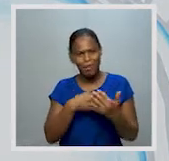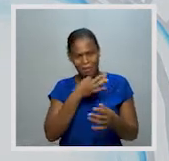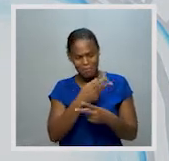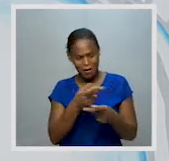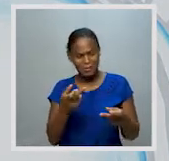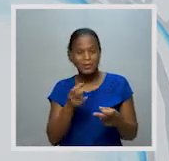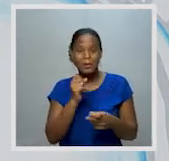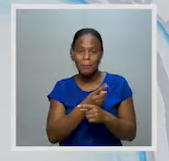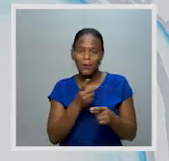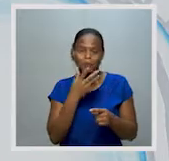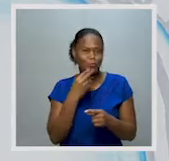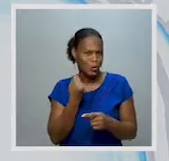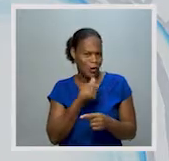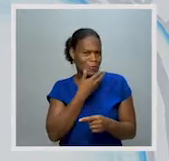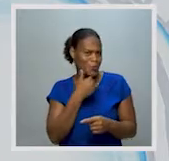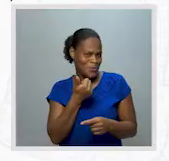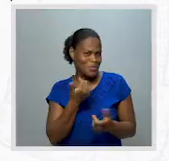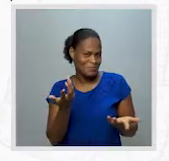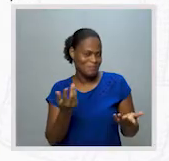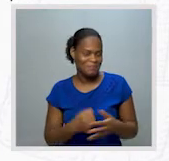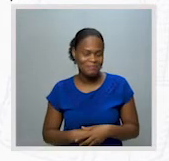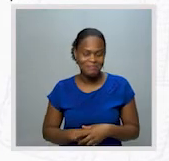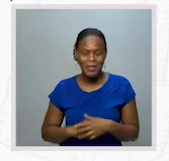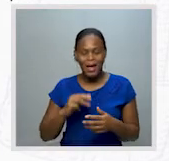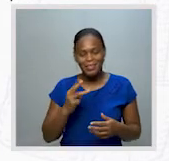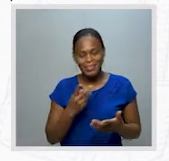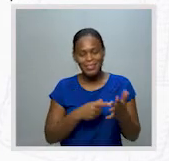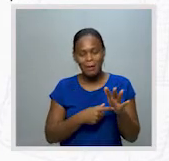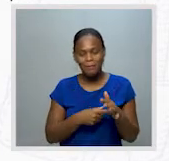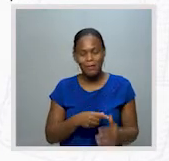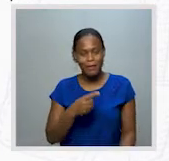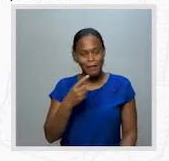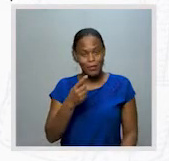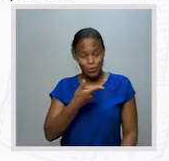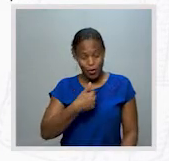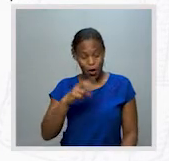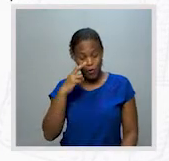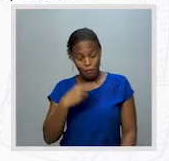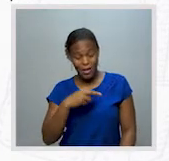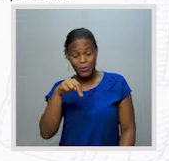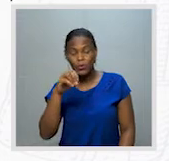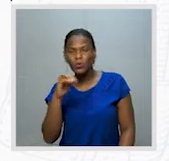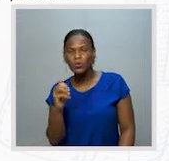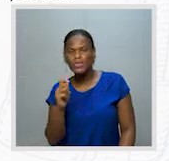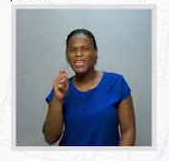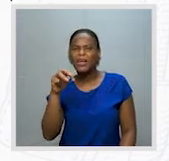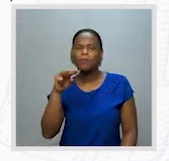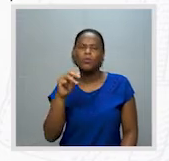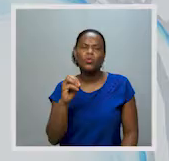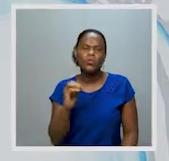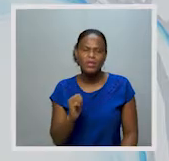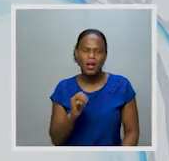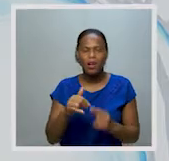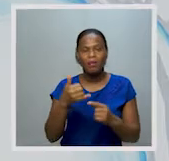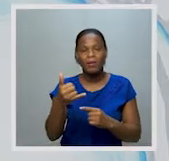de frases porque são chiques. E depois temos terceiro exemplo, ver-nos-emos daqui a pouco.